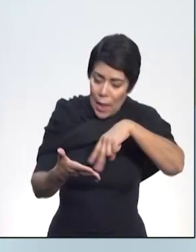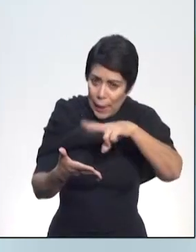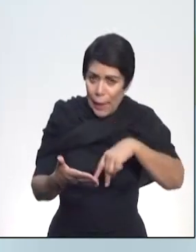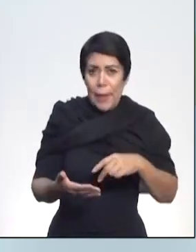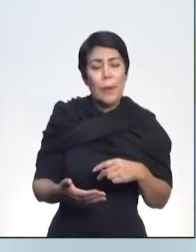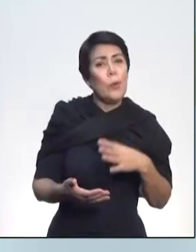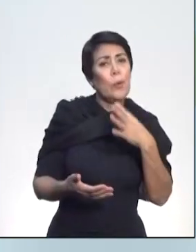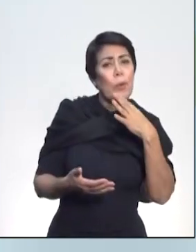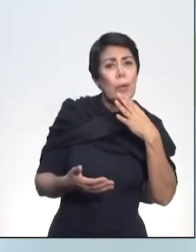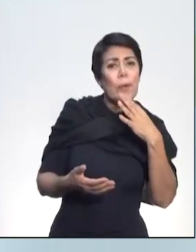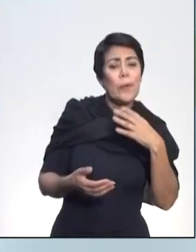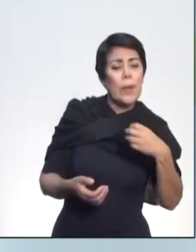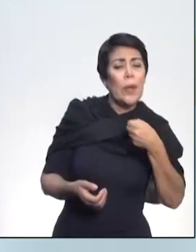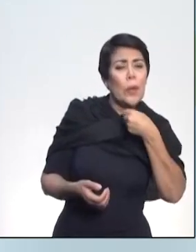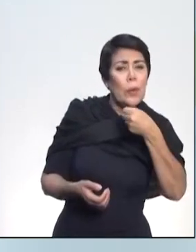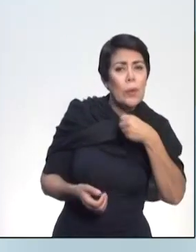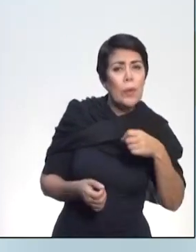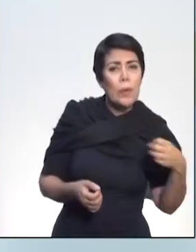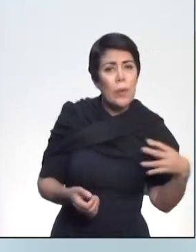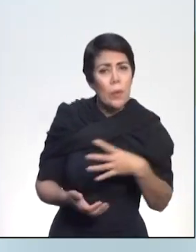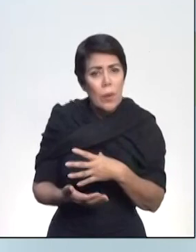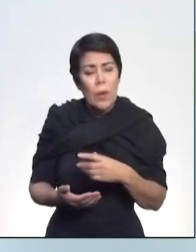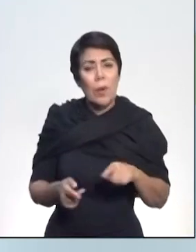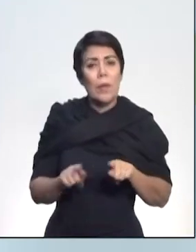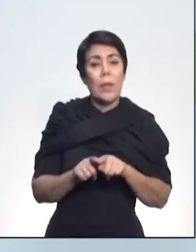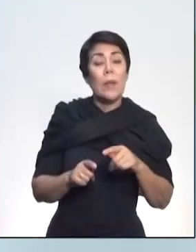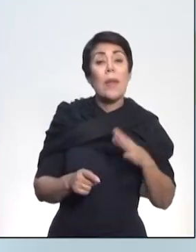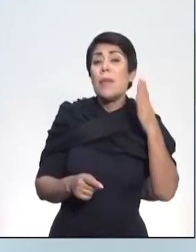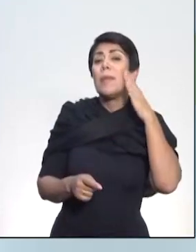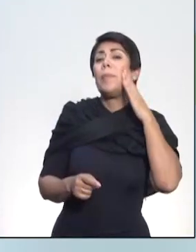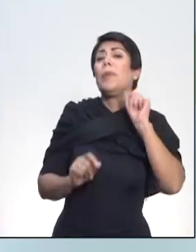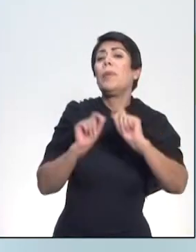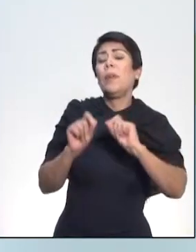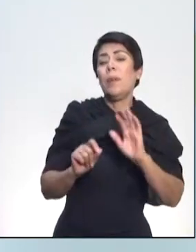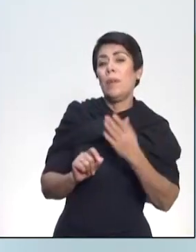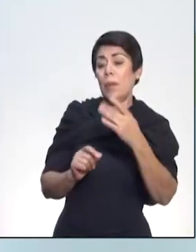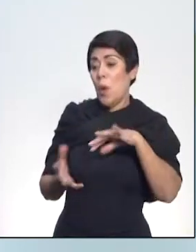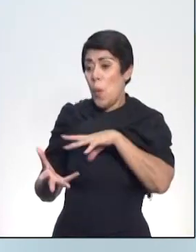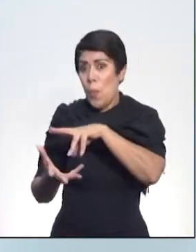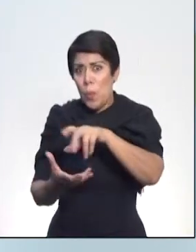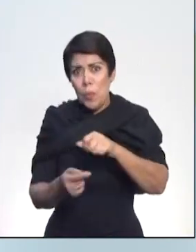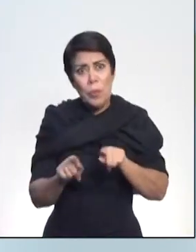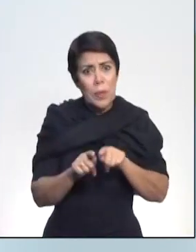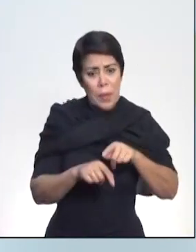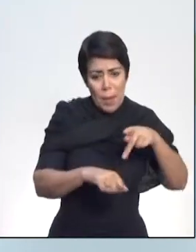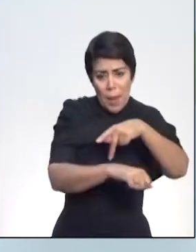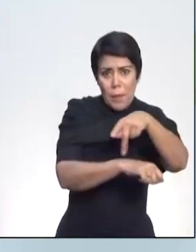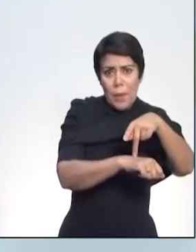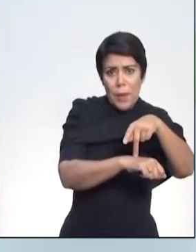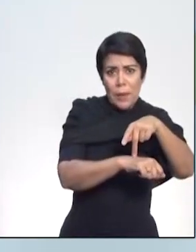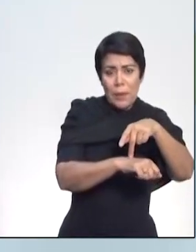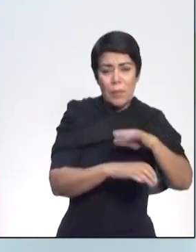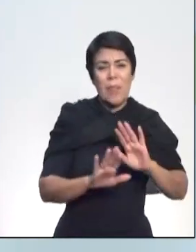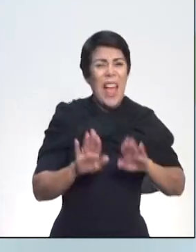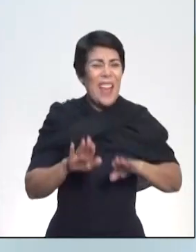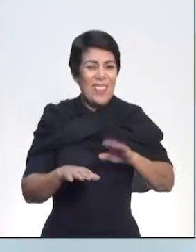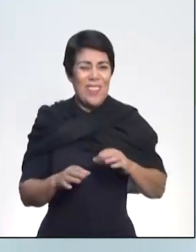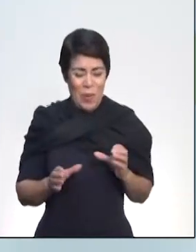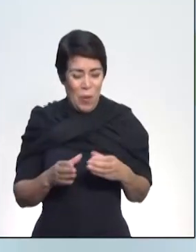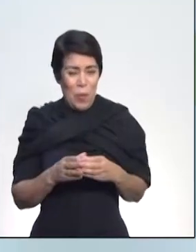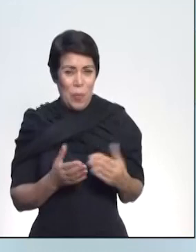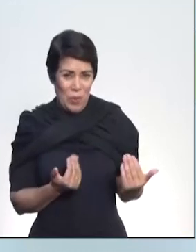atualize sobre aquilo que acontece no mundo e ao meu redor. É muito comum os adolescentes, os jovens, se isolarem no